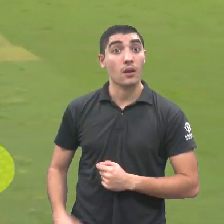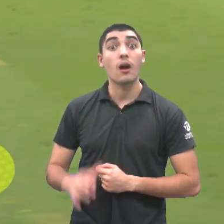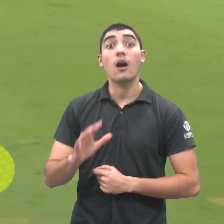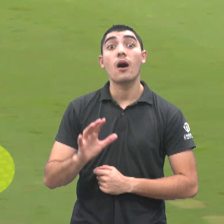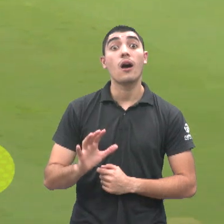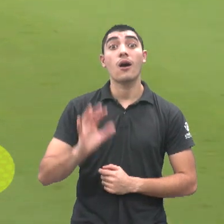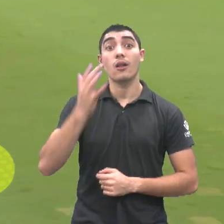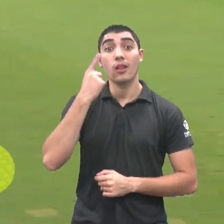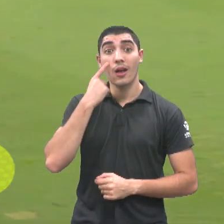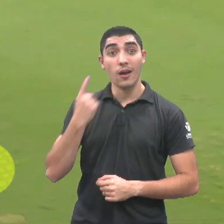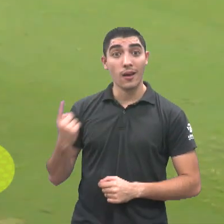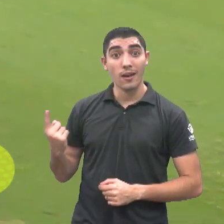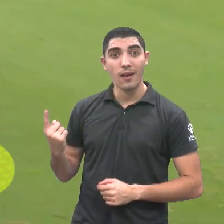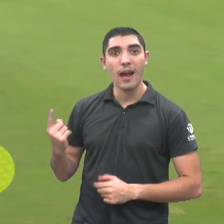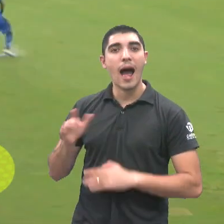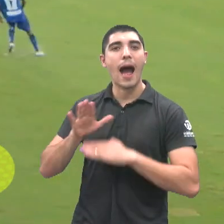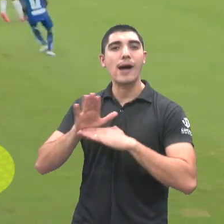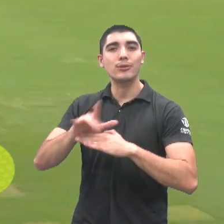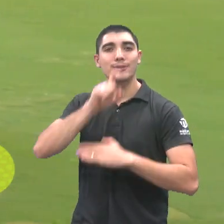foi zagueira da Águia.